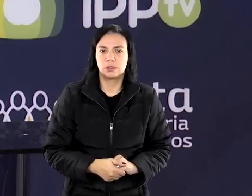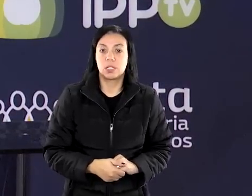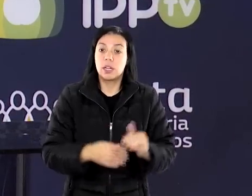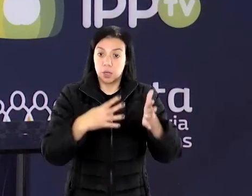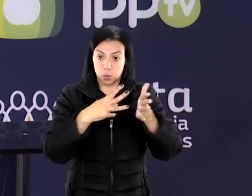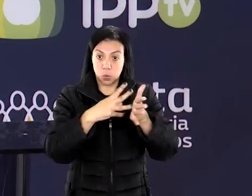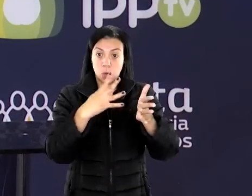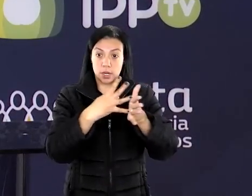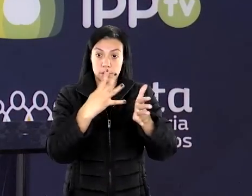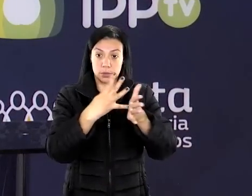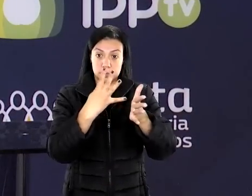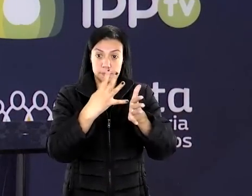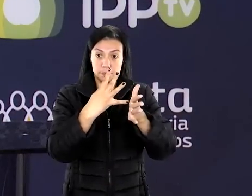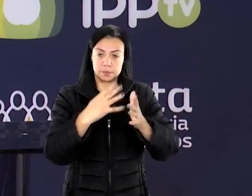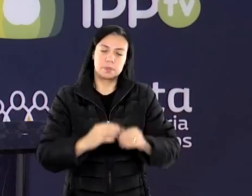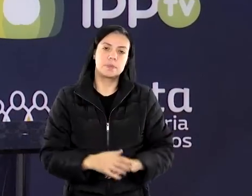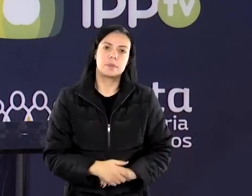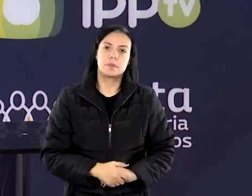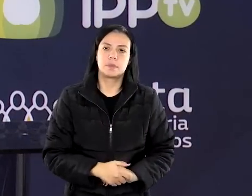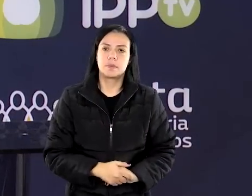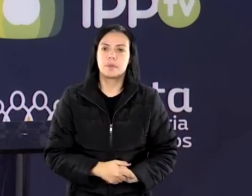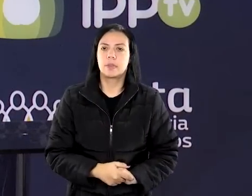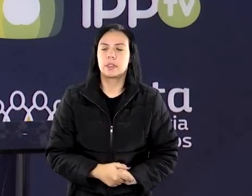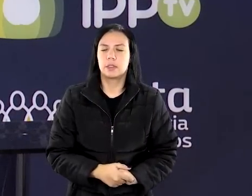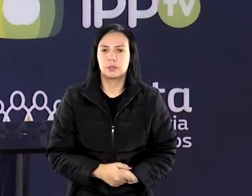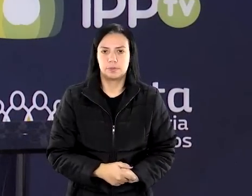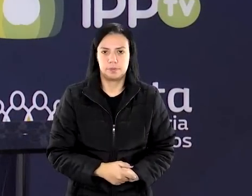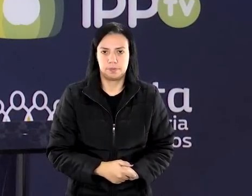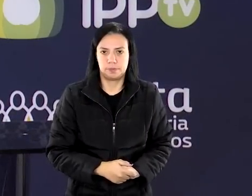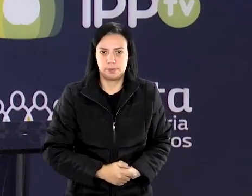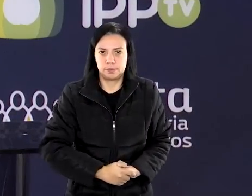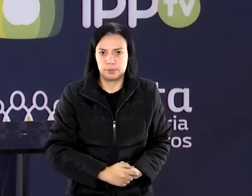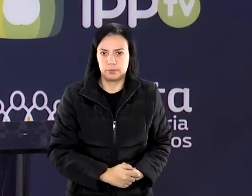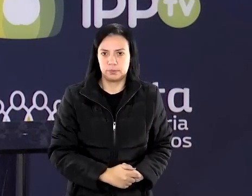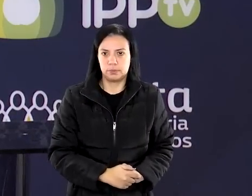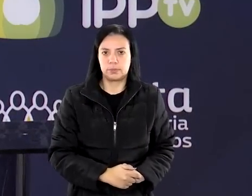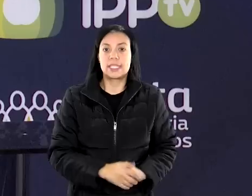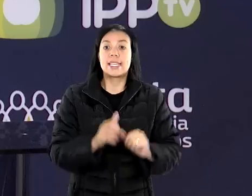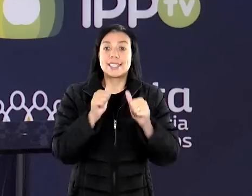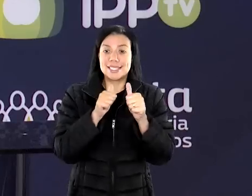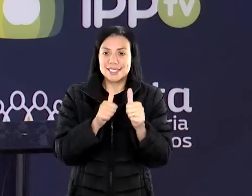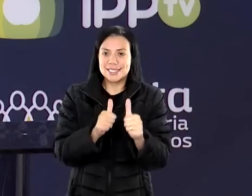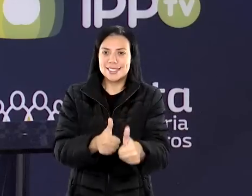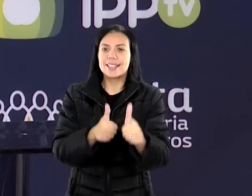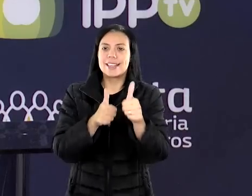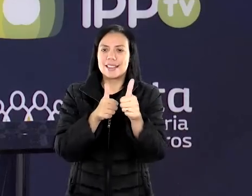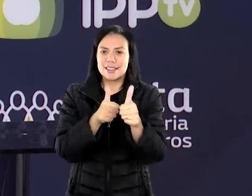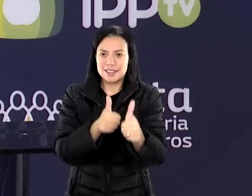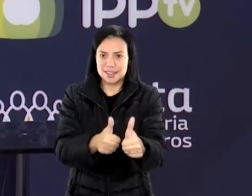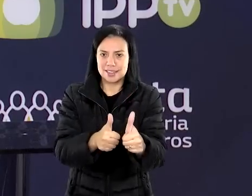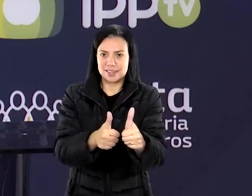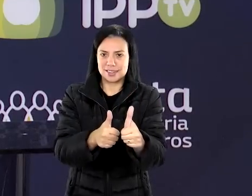Decisão pessoal, negar-se a si mesmo, tomar a sua cruz, seguir pessoalmente a